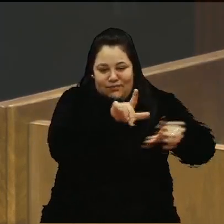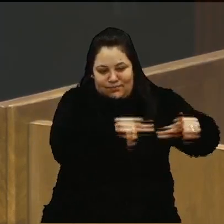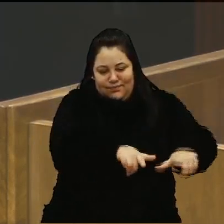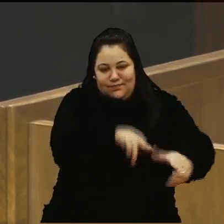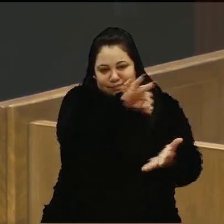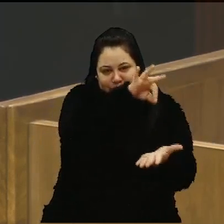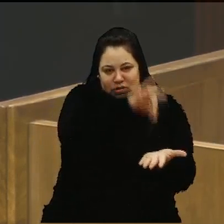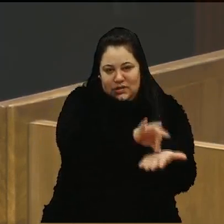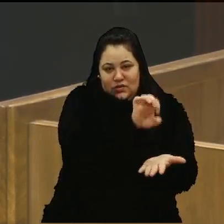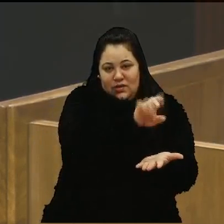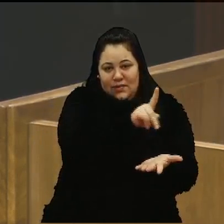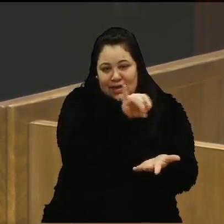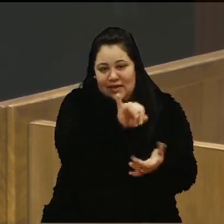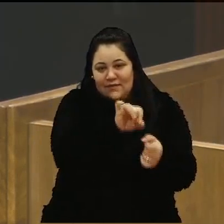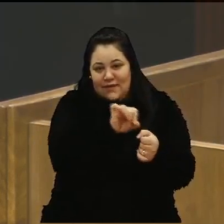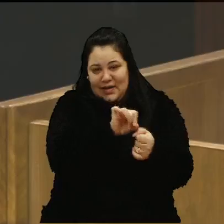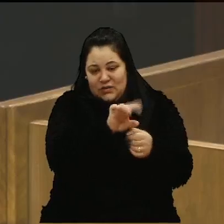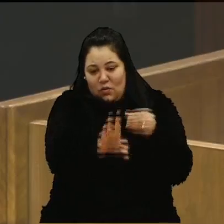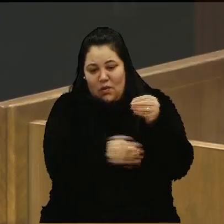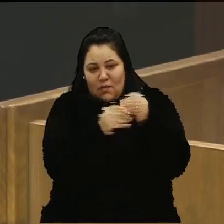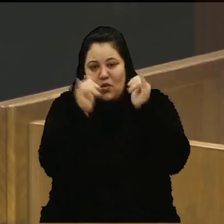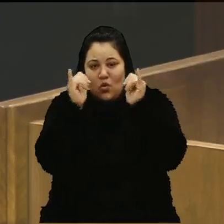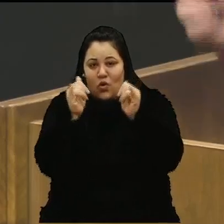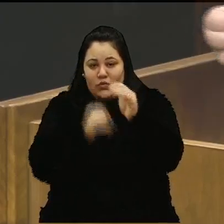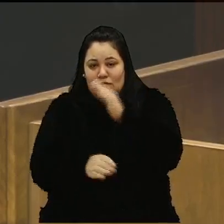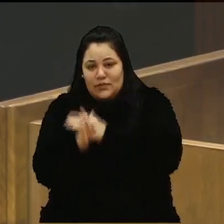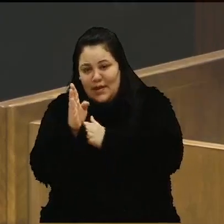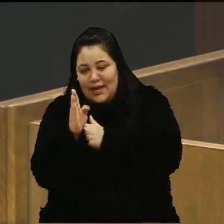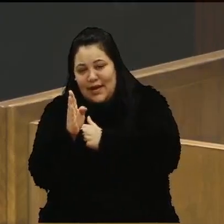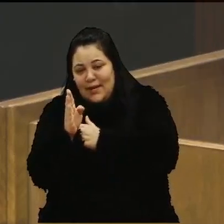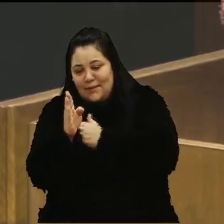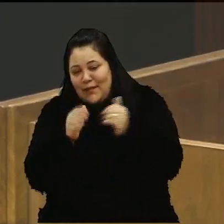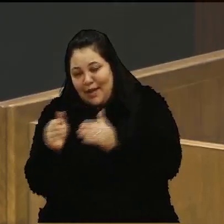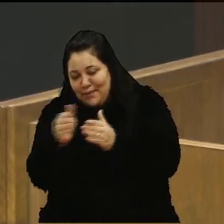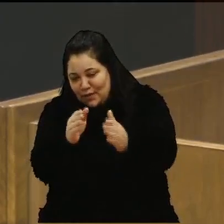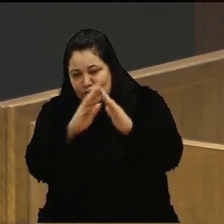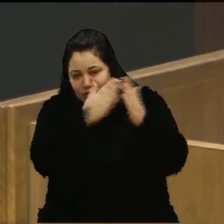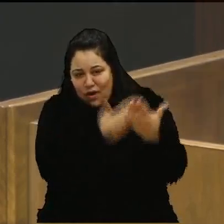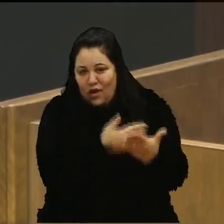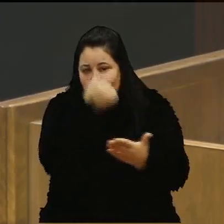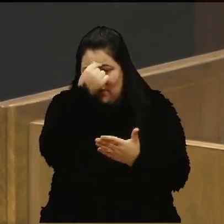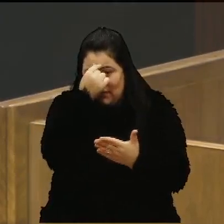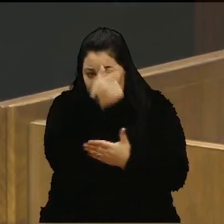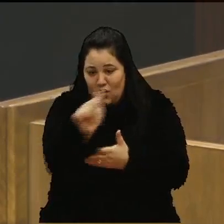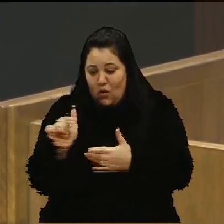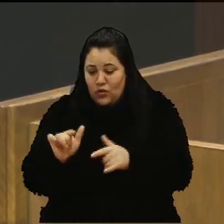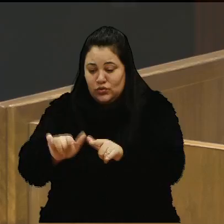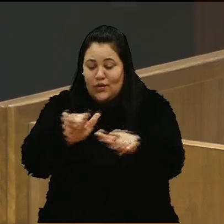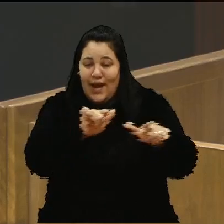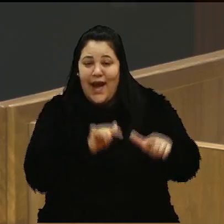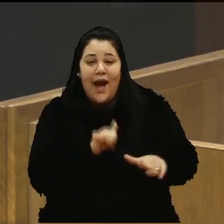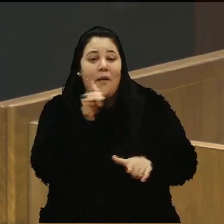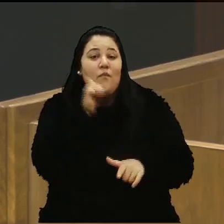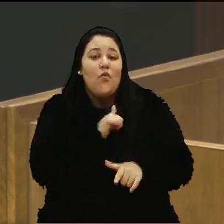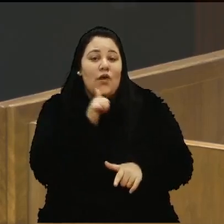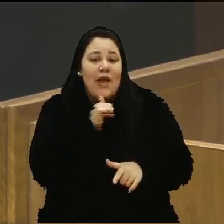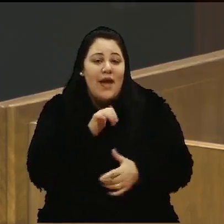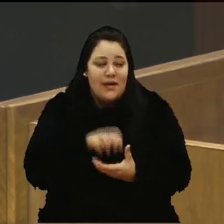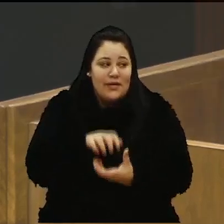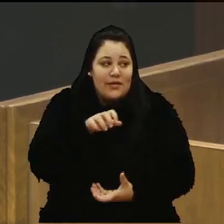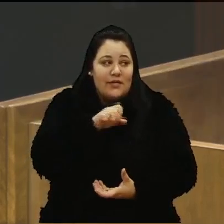o deslocamento, então, seja para a escola, para a faculdade, para outros lugares, as nossas mulheres e os nossos